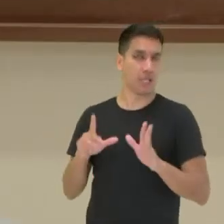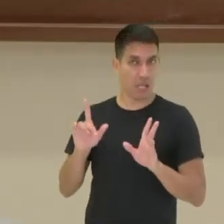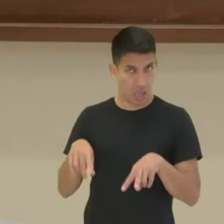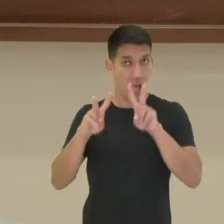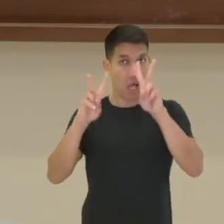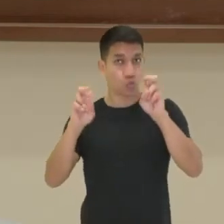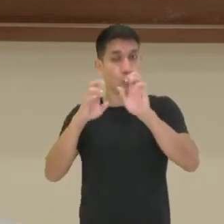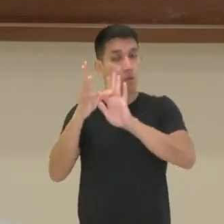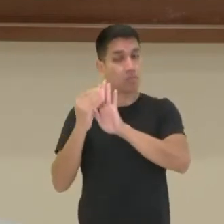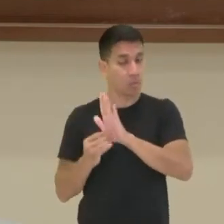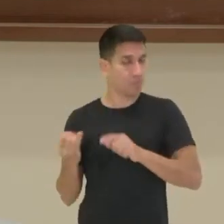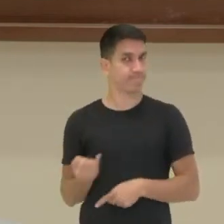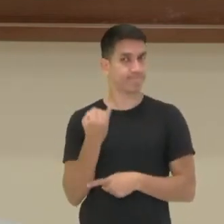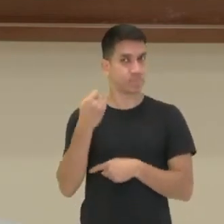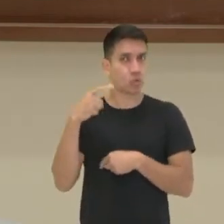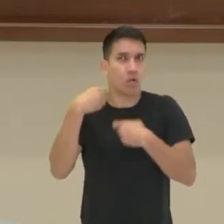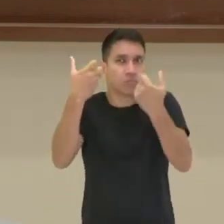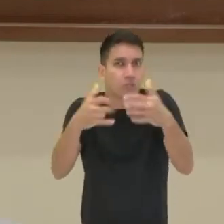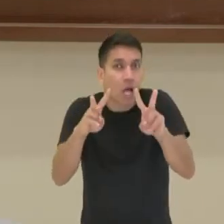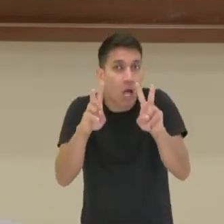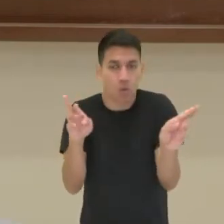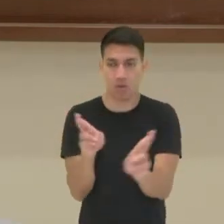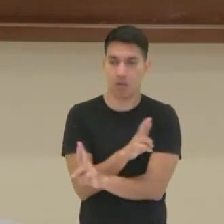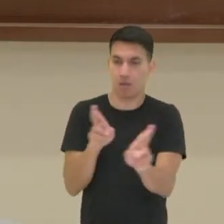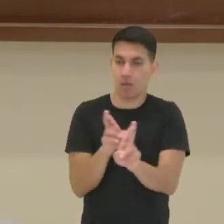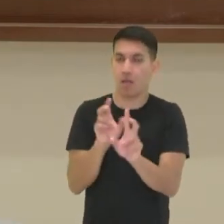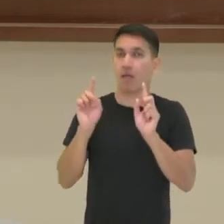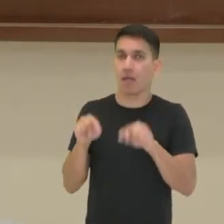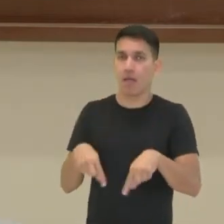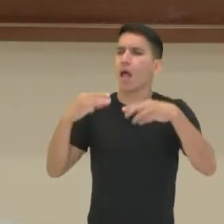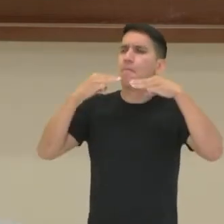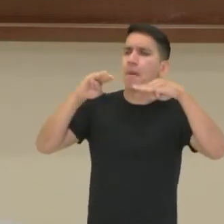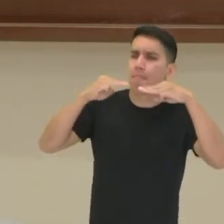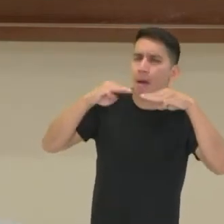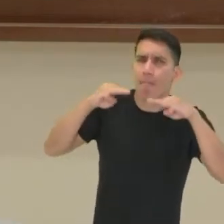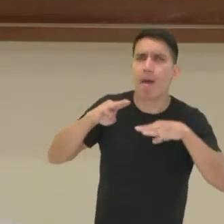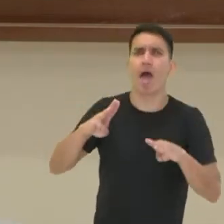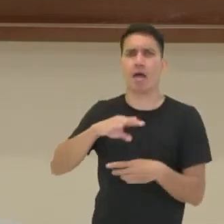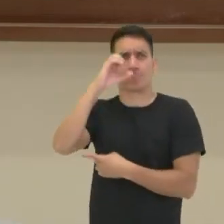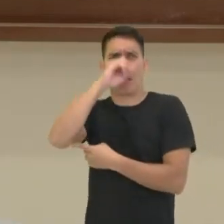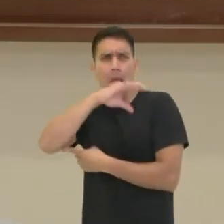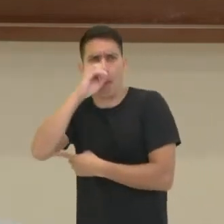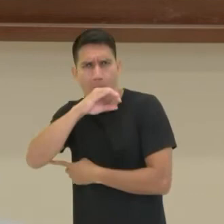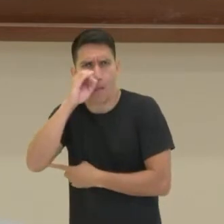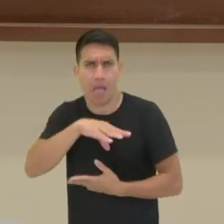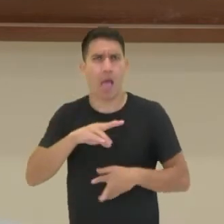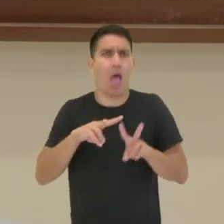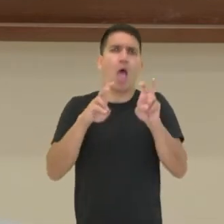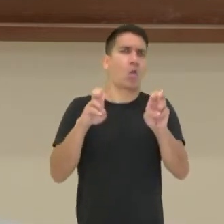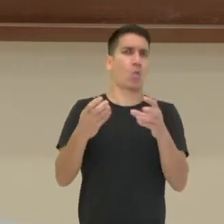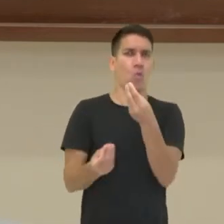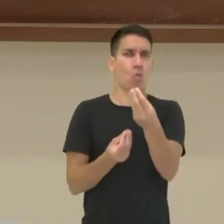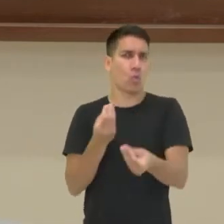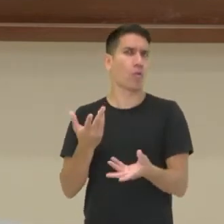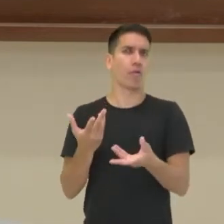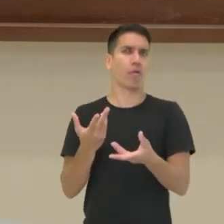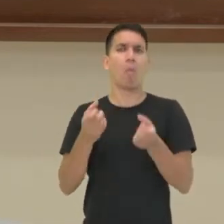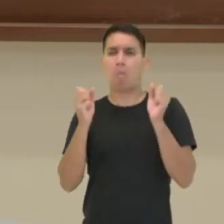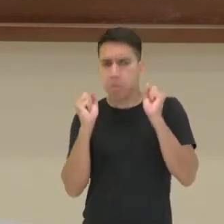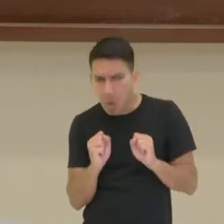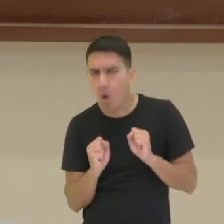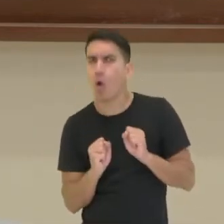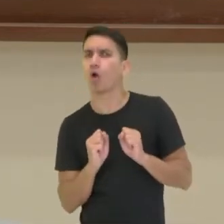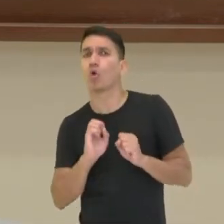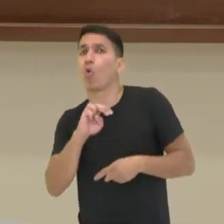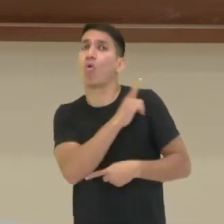nós estamos falando aqui, que é da relação à propaganda abusiva, em relação ao que pode e o que não pode